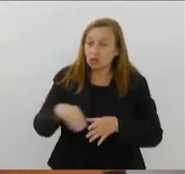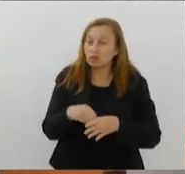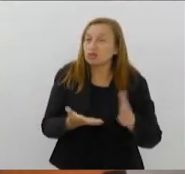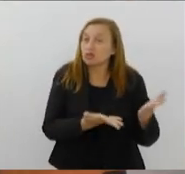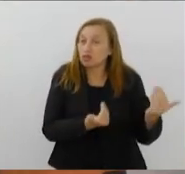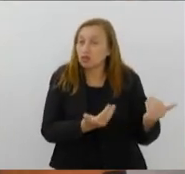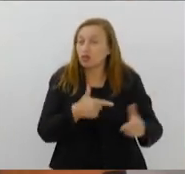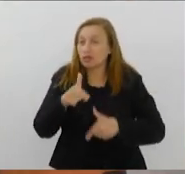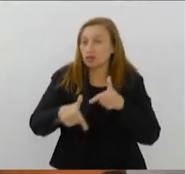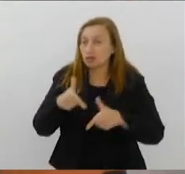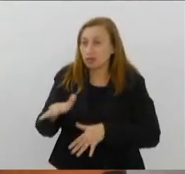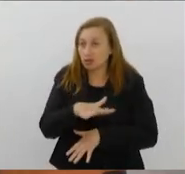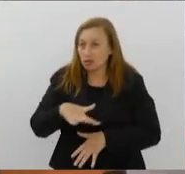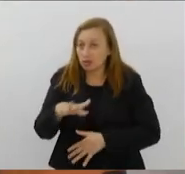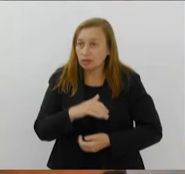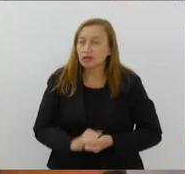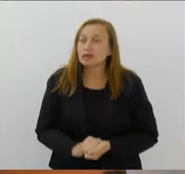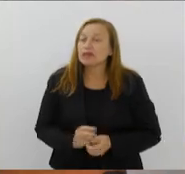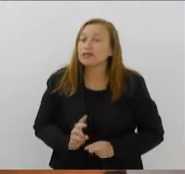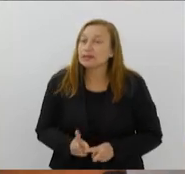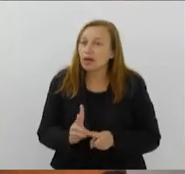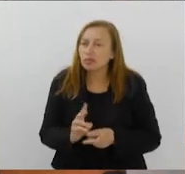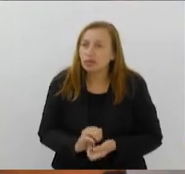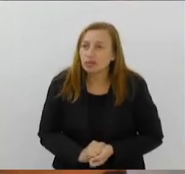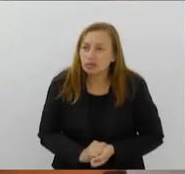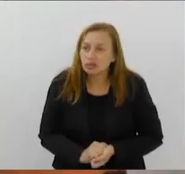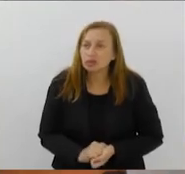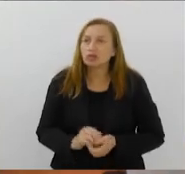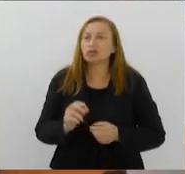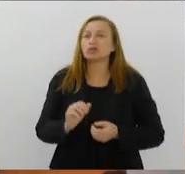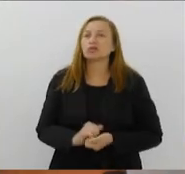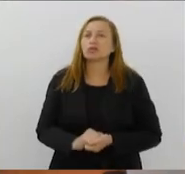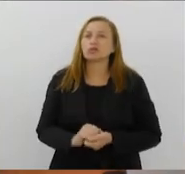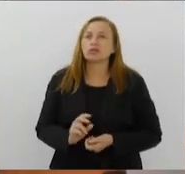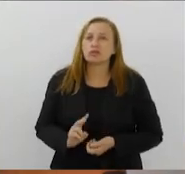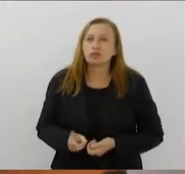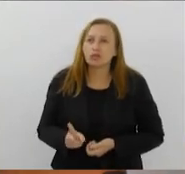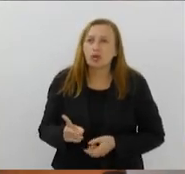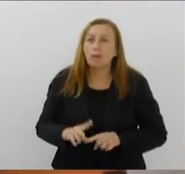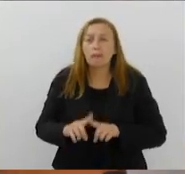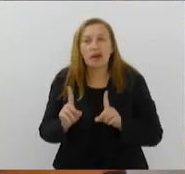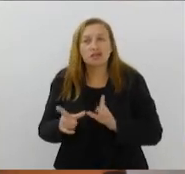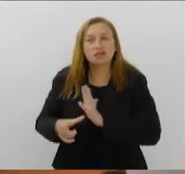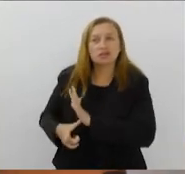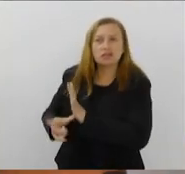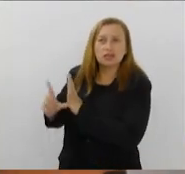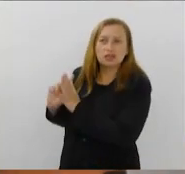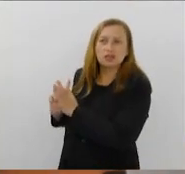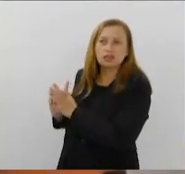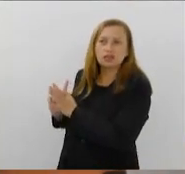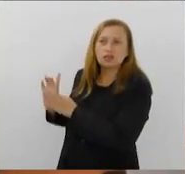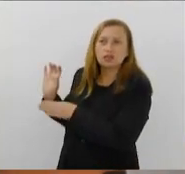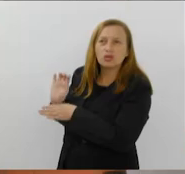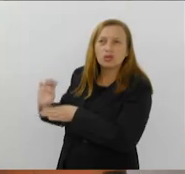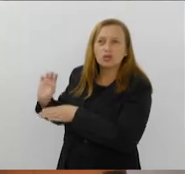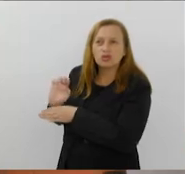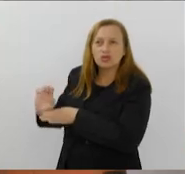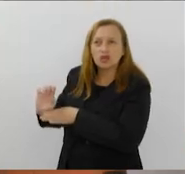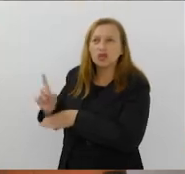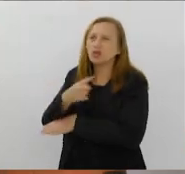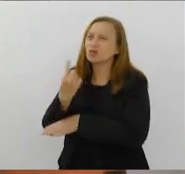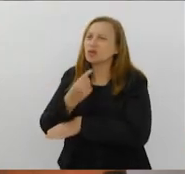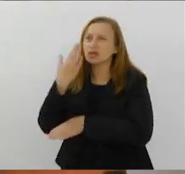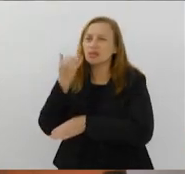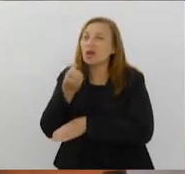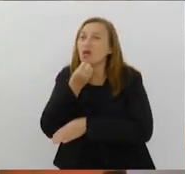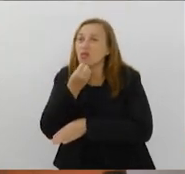mercado de trabalho. Sempre foi e ainda continua sendo. Só que antes, o estágio, todos nós sabemos, era